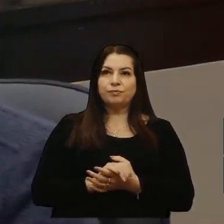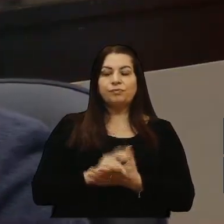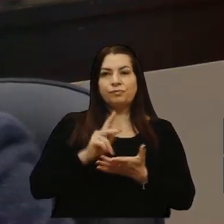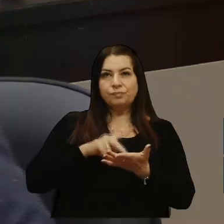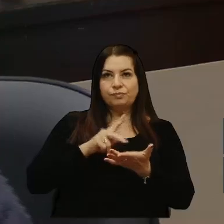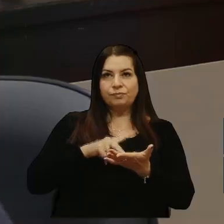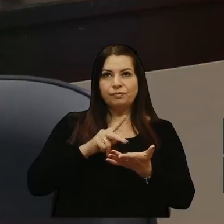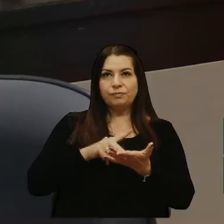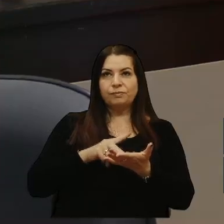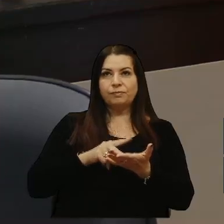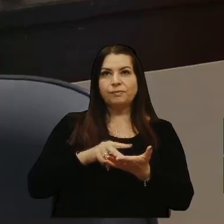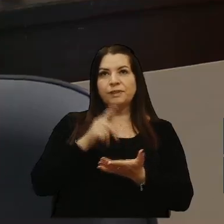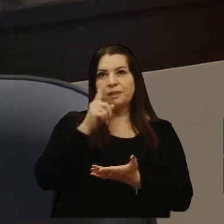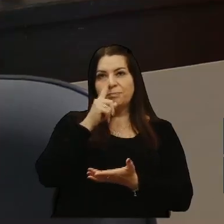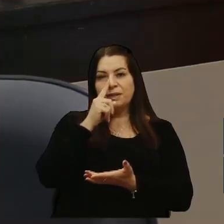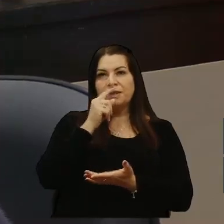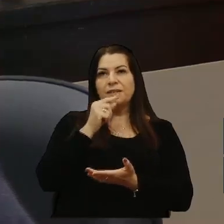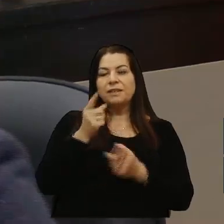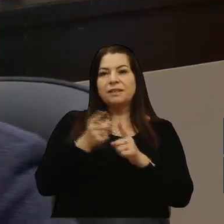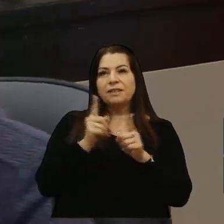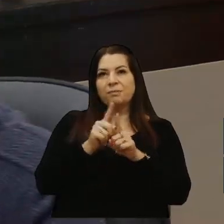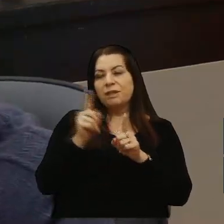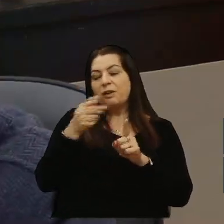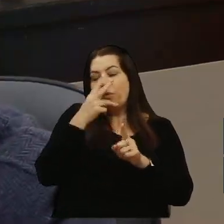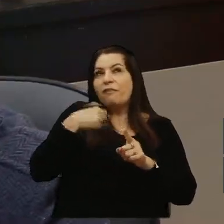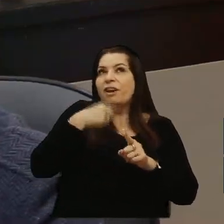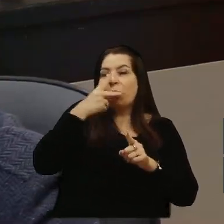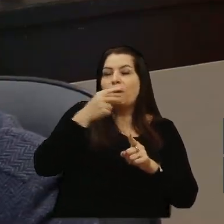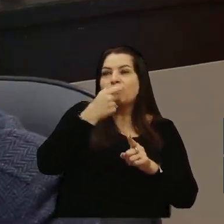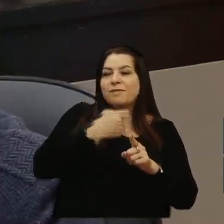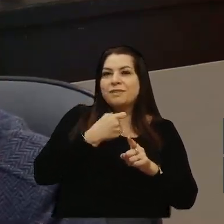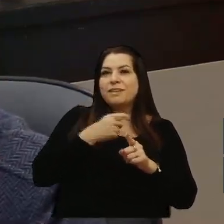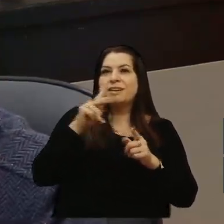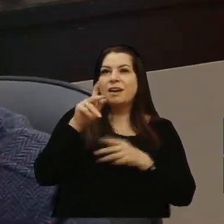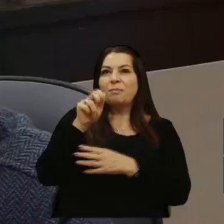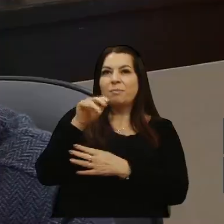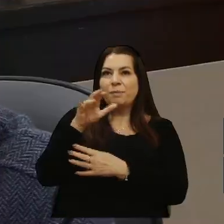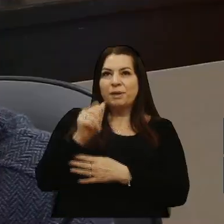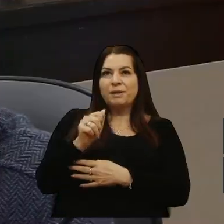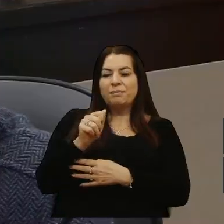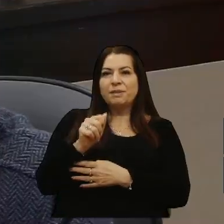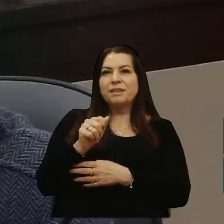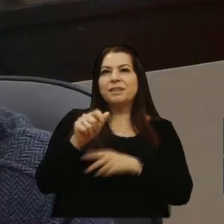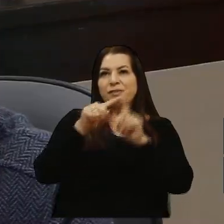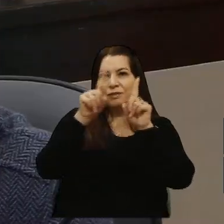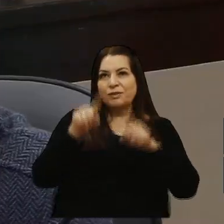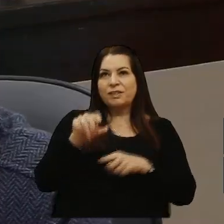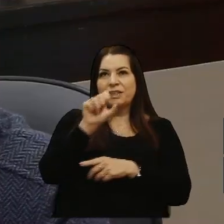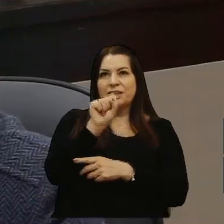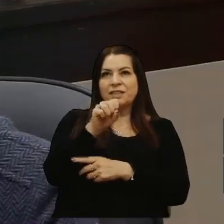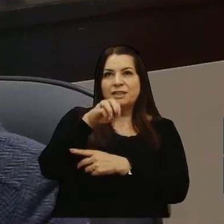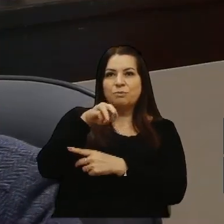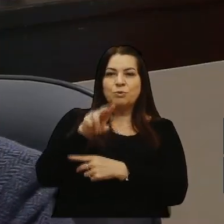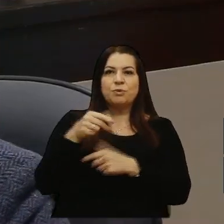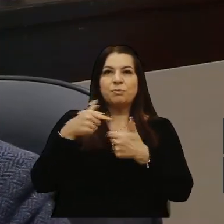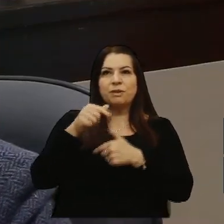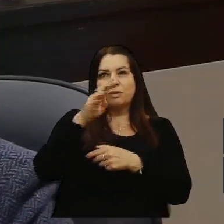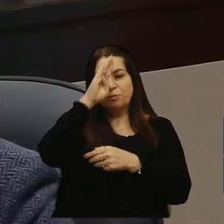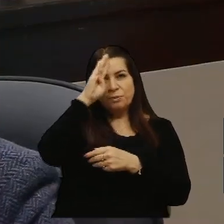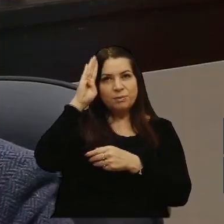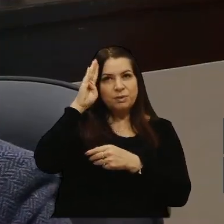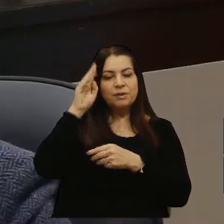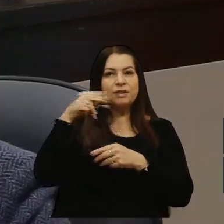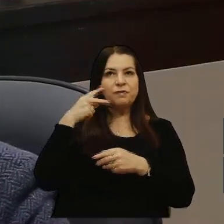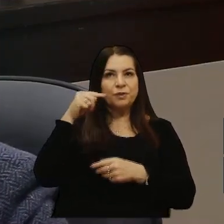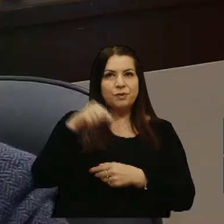fazer uma de Cristiano Becker e parabenizar uma pessoa, que é a Pamela, servidora lá da SMU, né, que trabalha junto com o Bressan, que é vereador